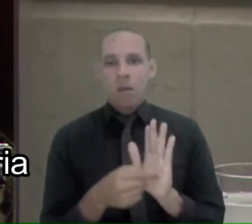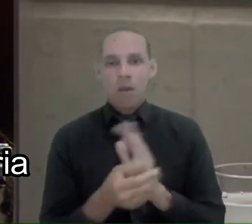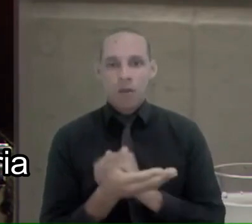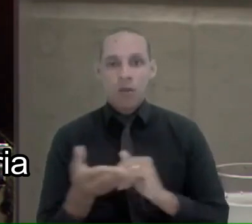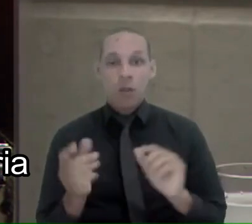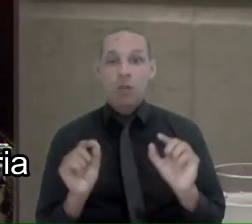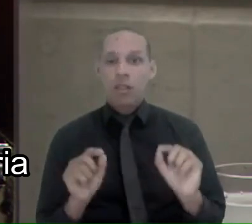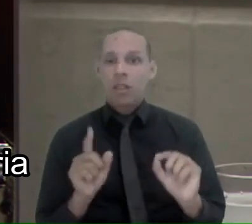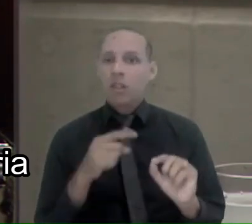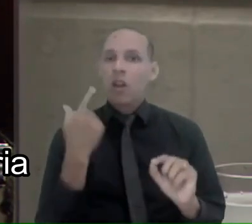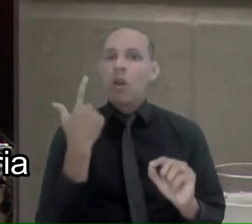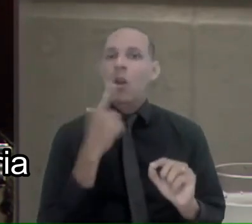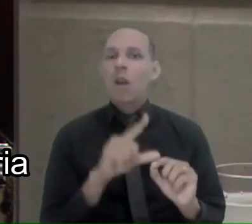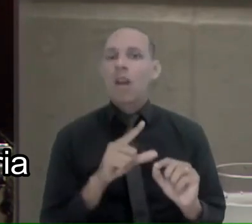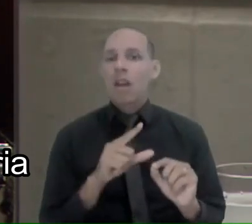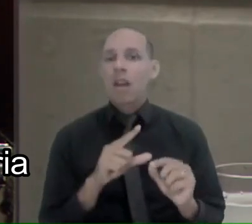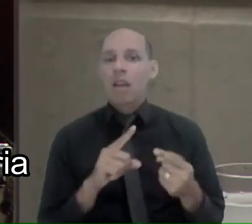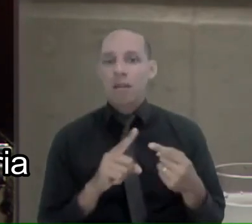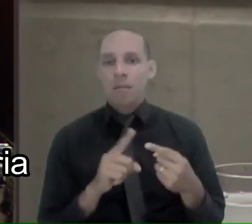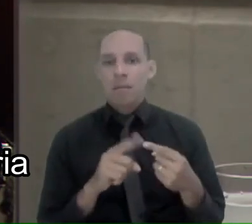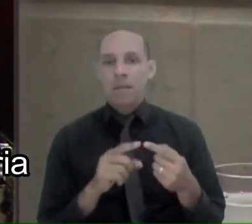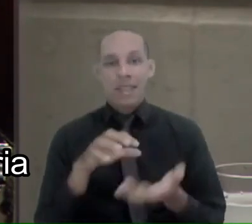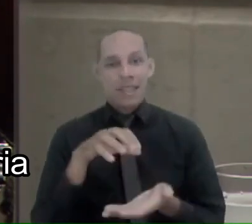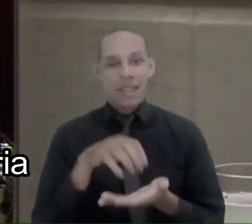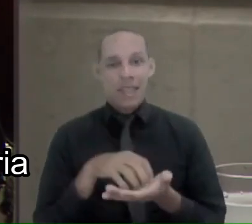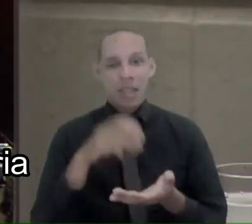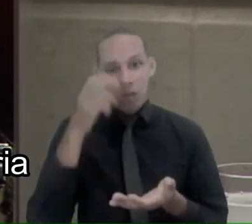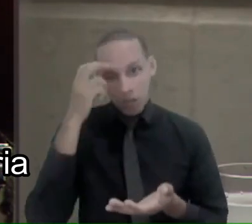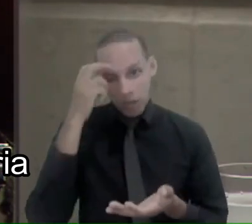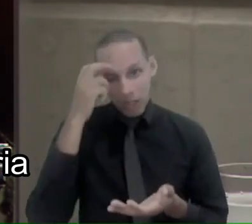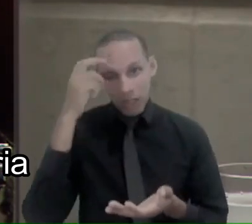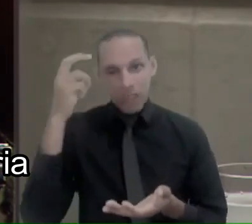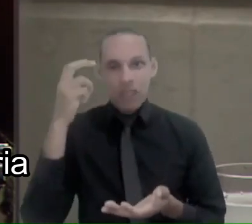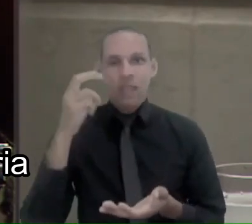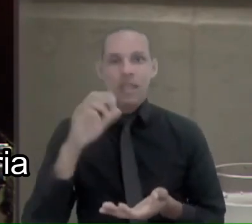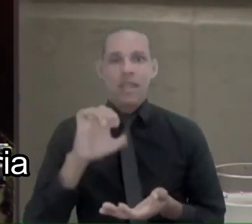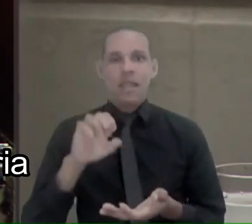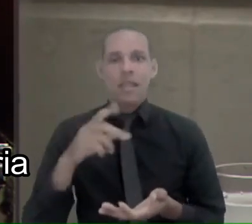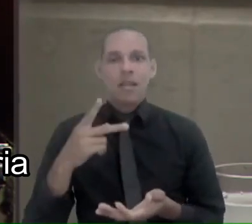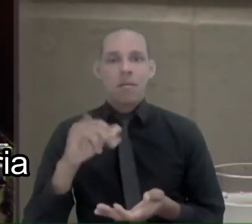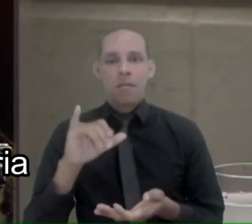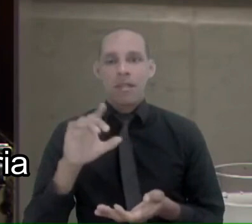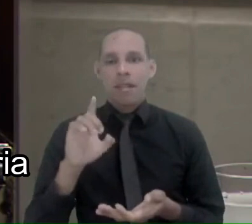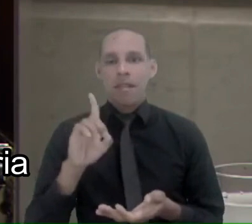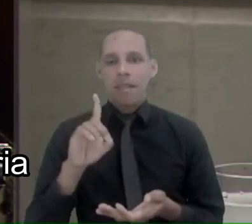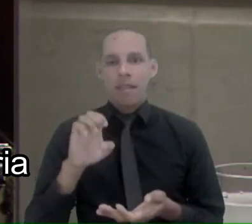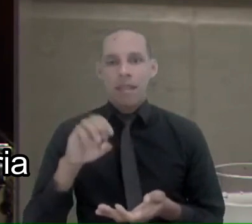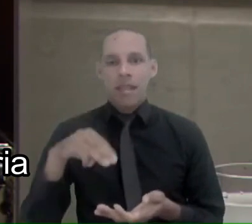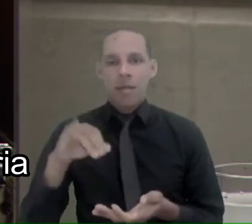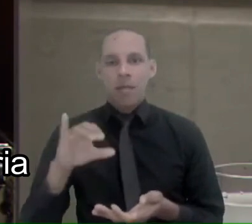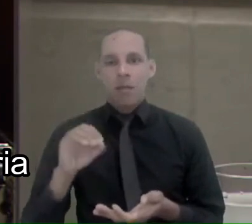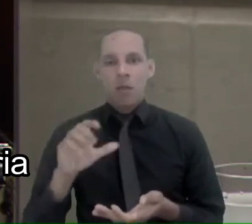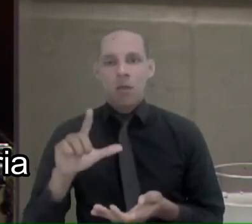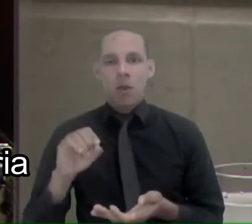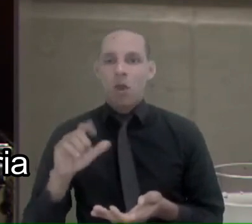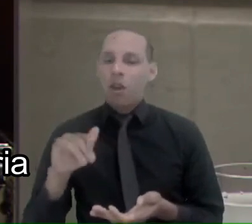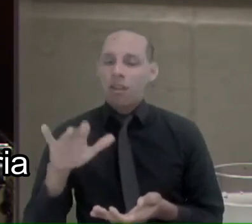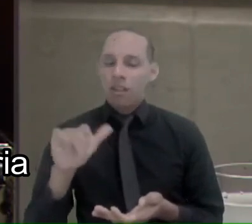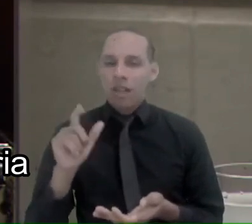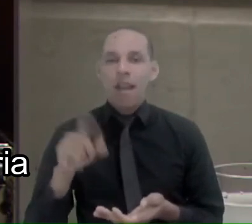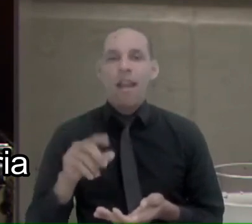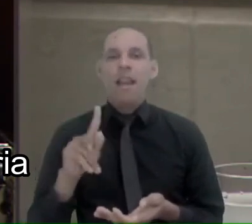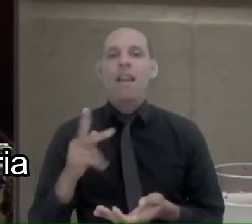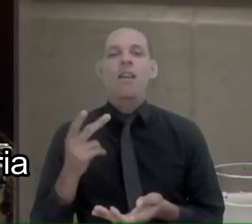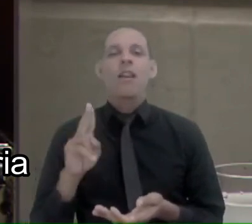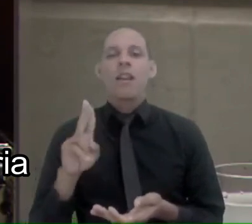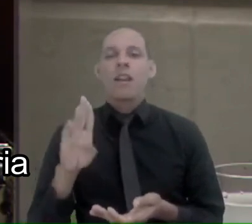conseguimos gerar o Centro de Inteligência Epidemiológica, que é um grande hub de informações em vigilância e saúde para o